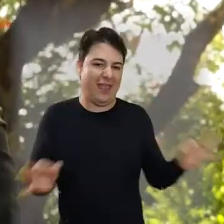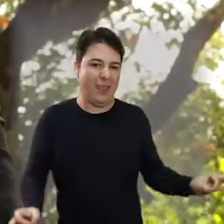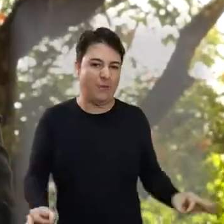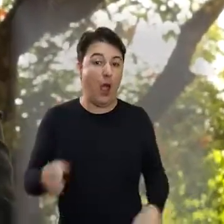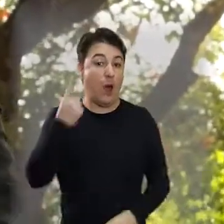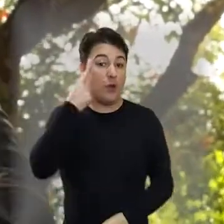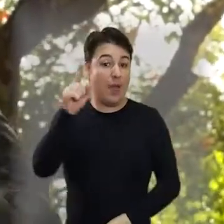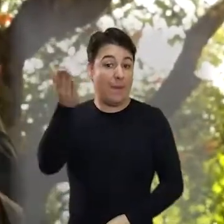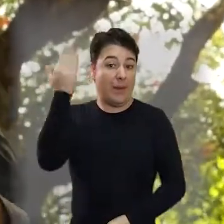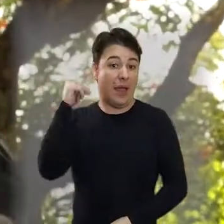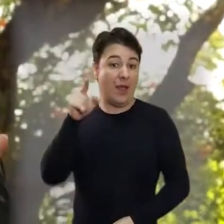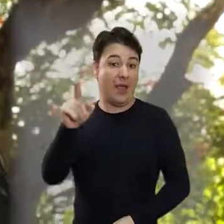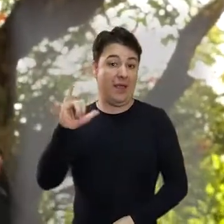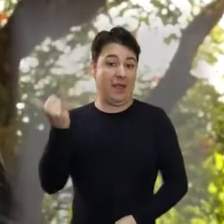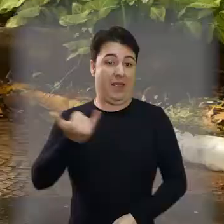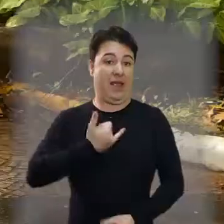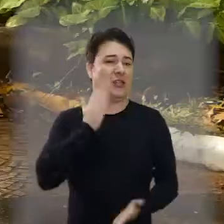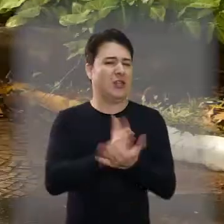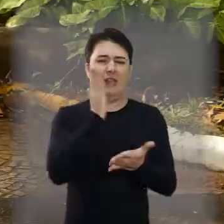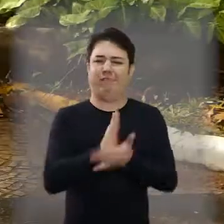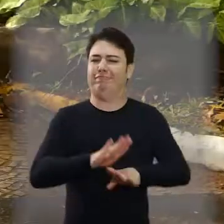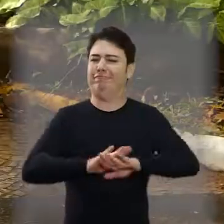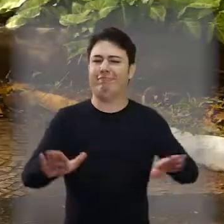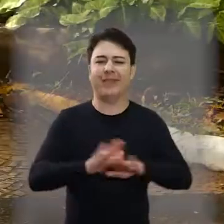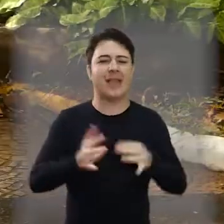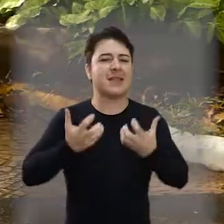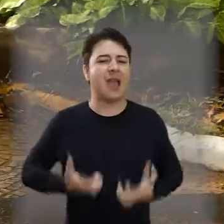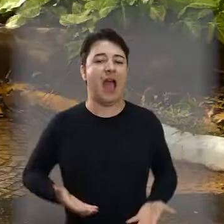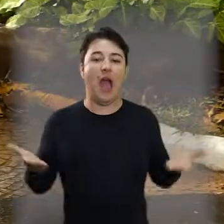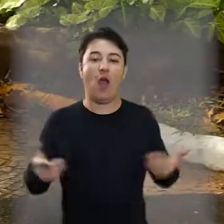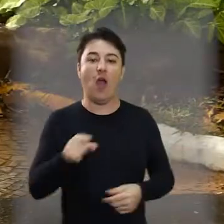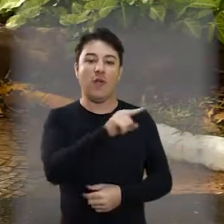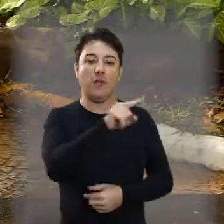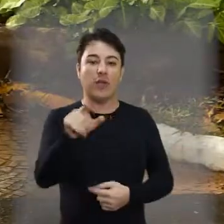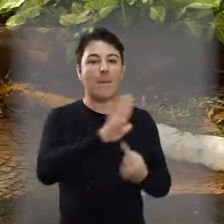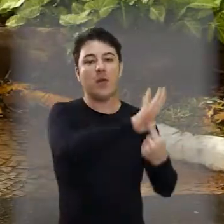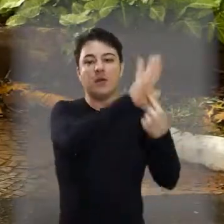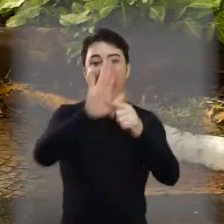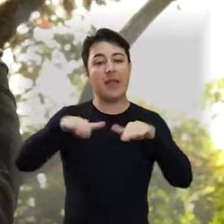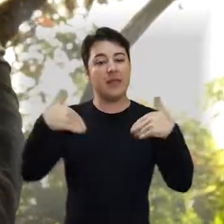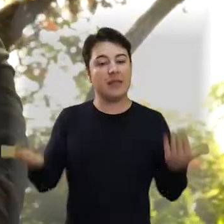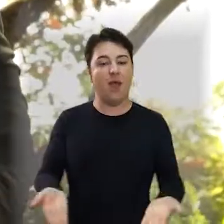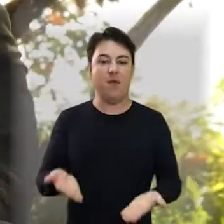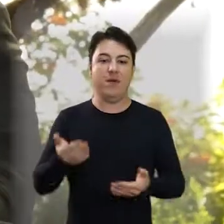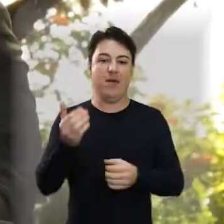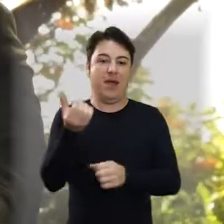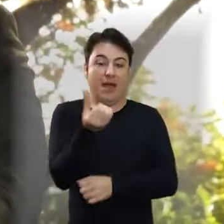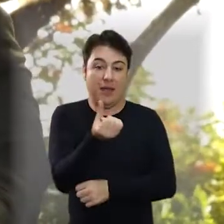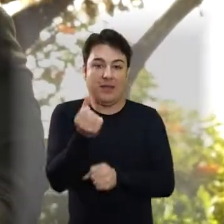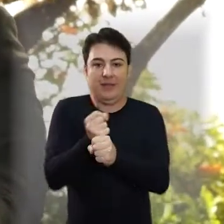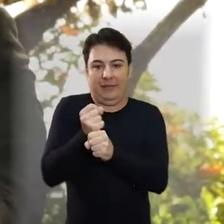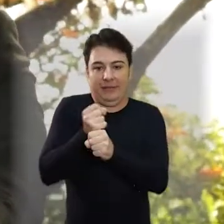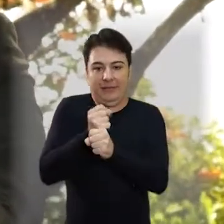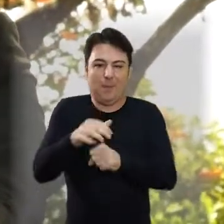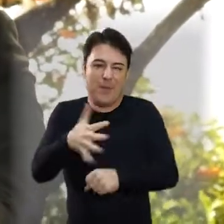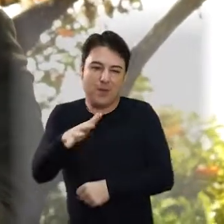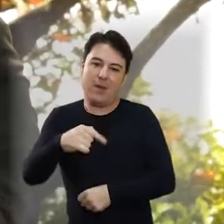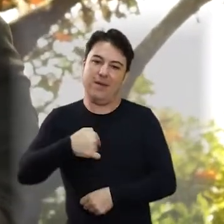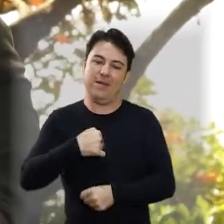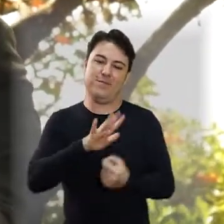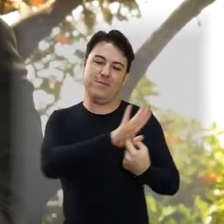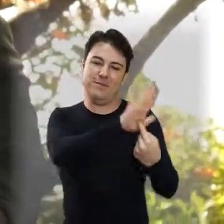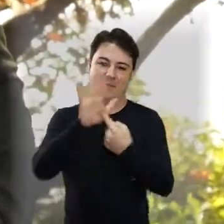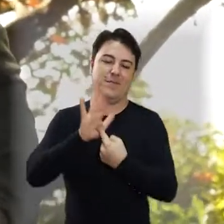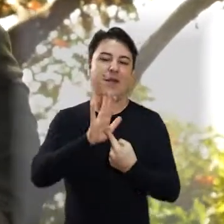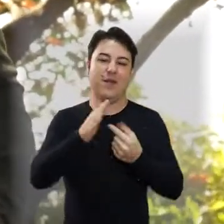das vezes, e chegou um momento que ele falou: não quero mais ver, cansei, você tem que mostrar isso para os outros. Quando eu vi, eu já fui chamado para o meu primeiro evento, que